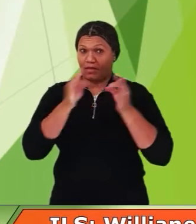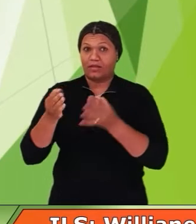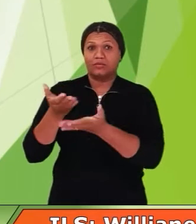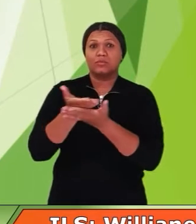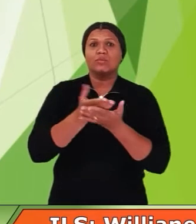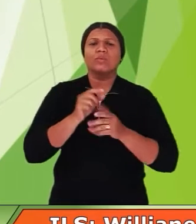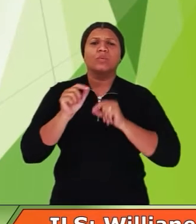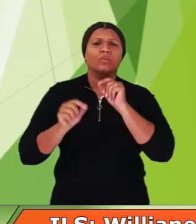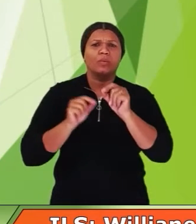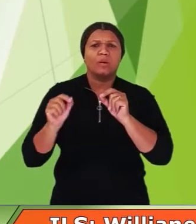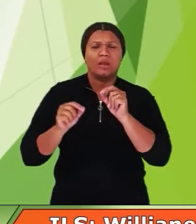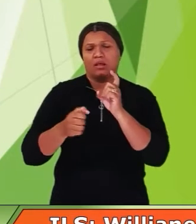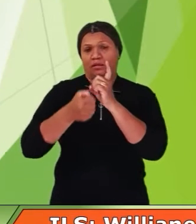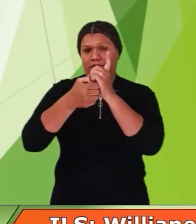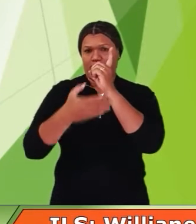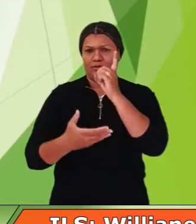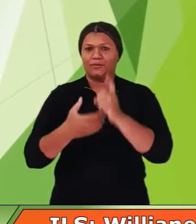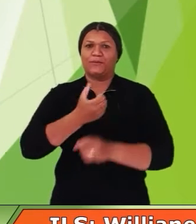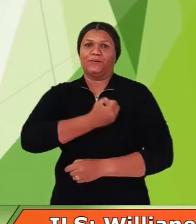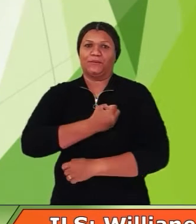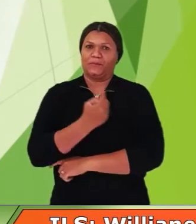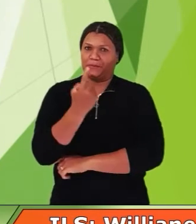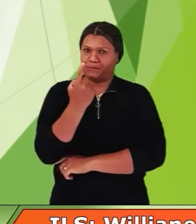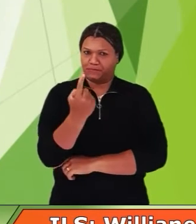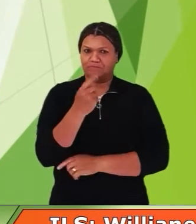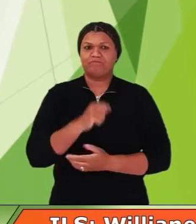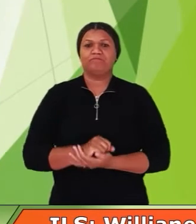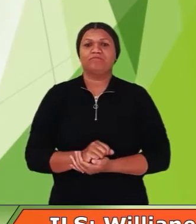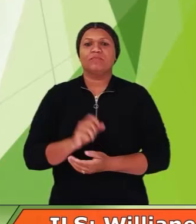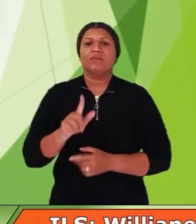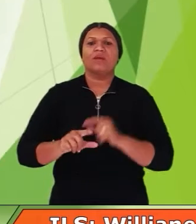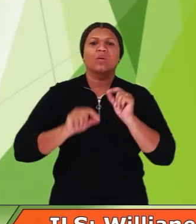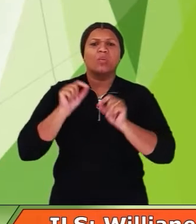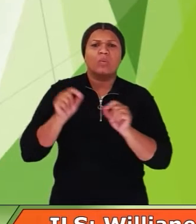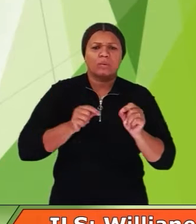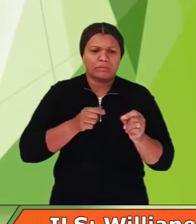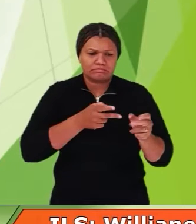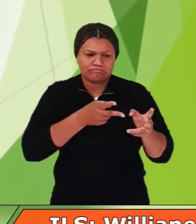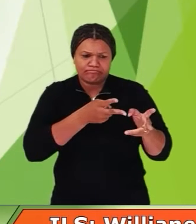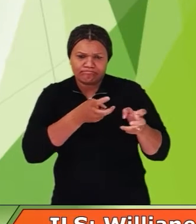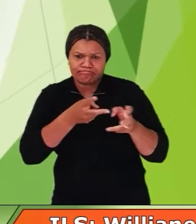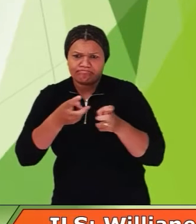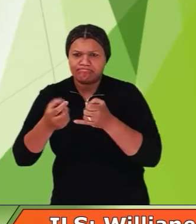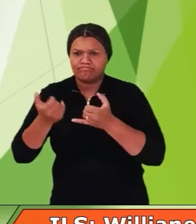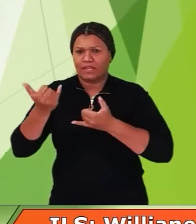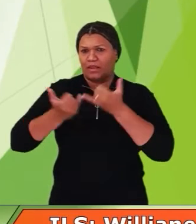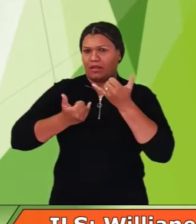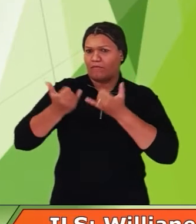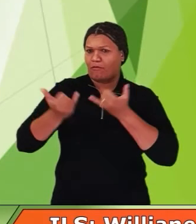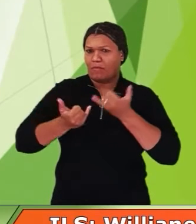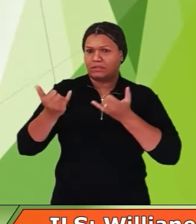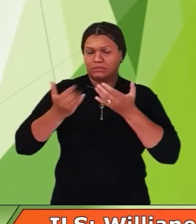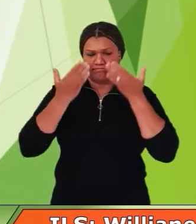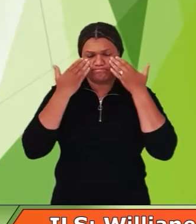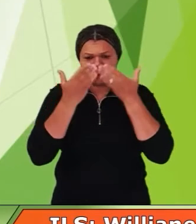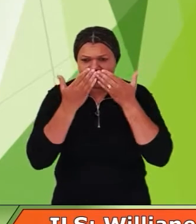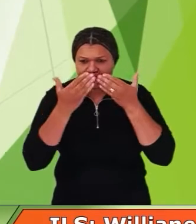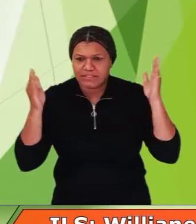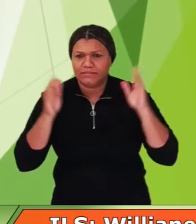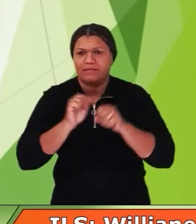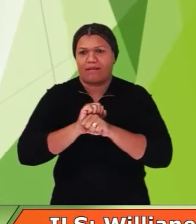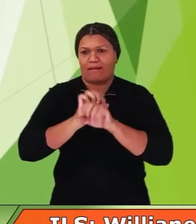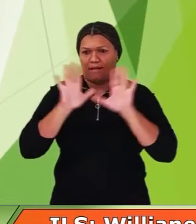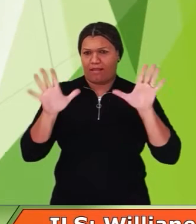descritor de número um que consiste em localizar informações explícitas